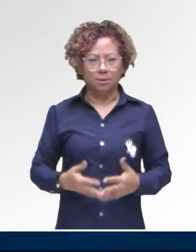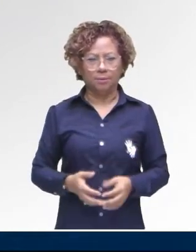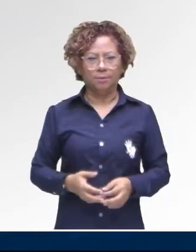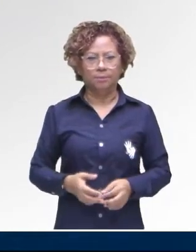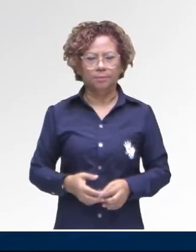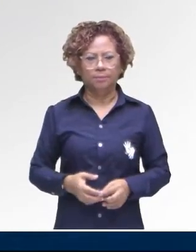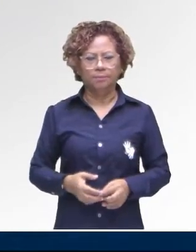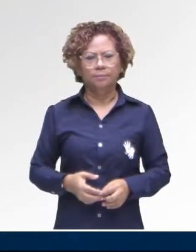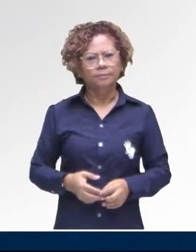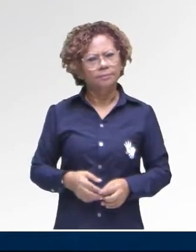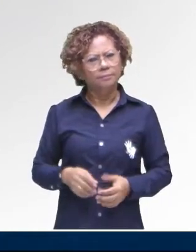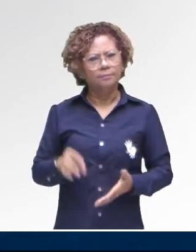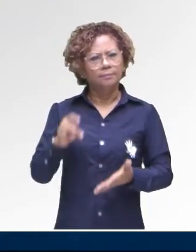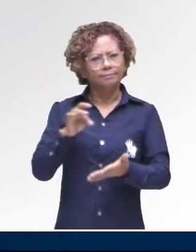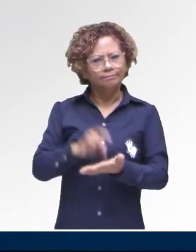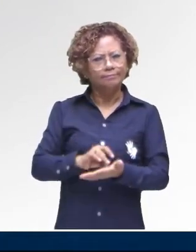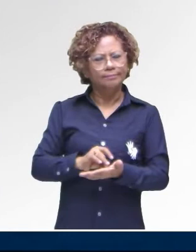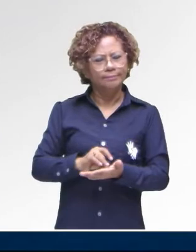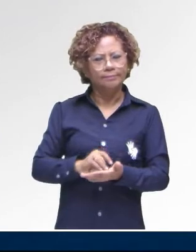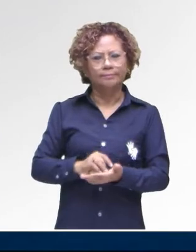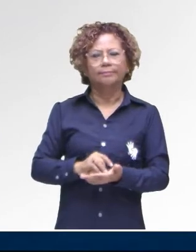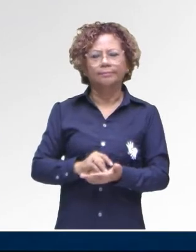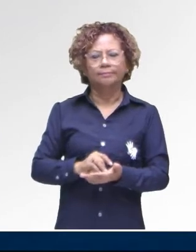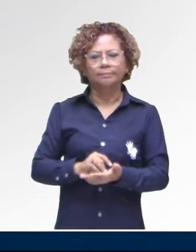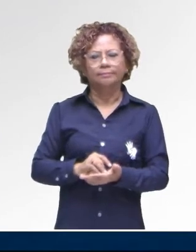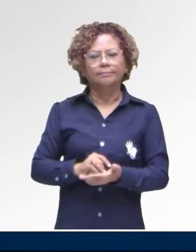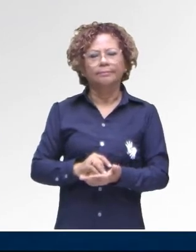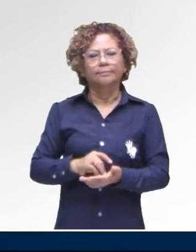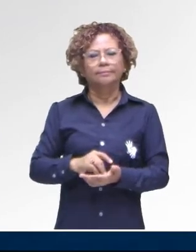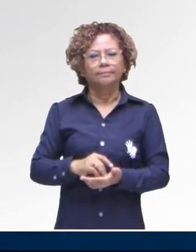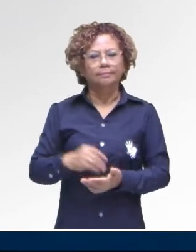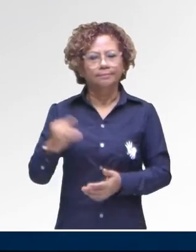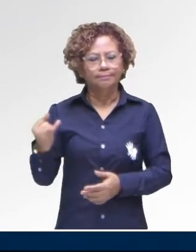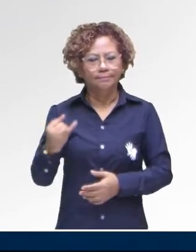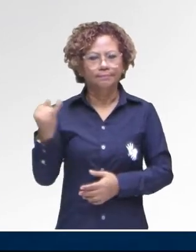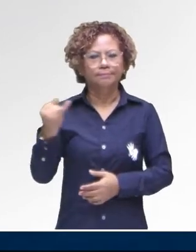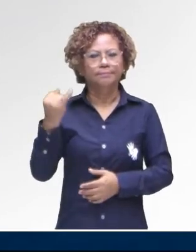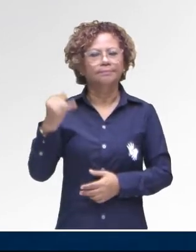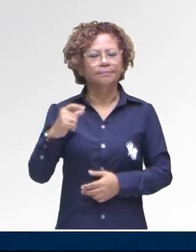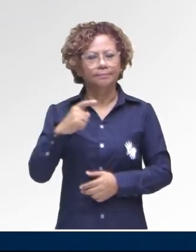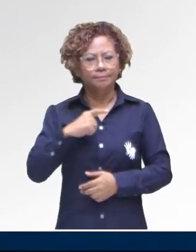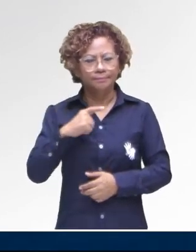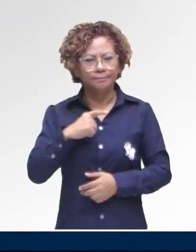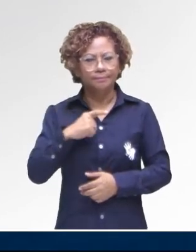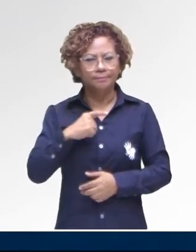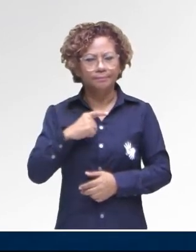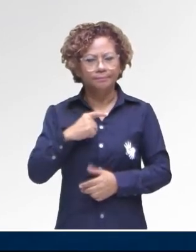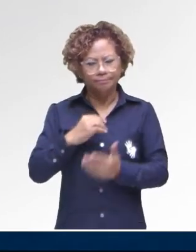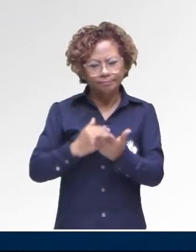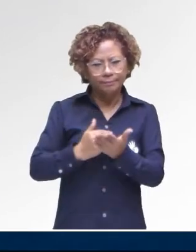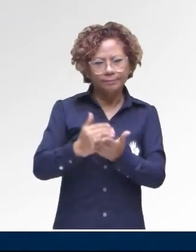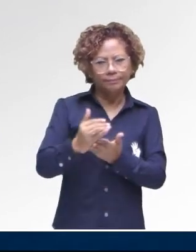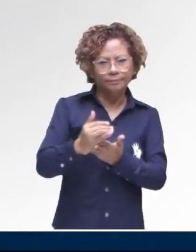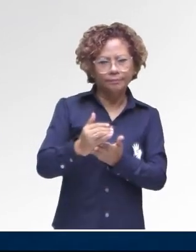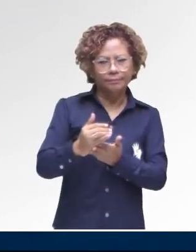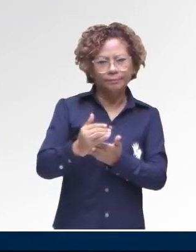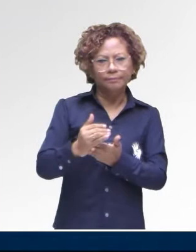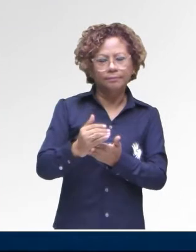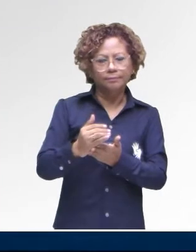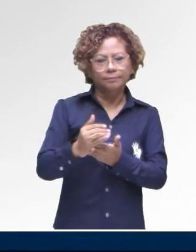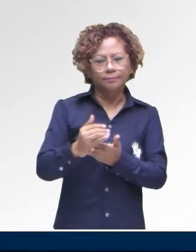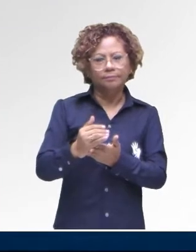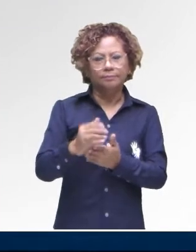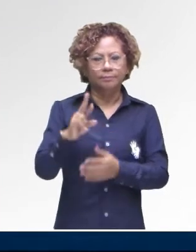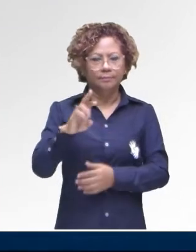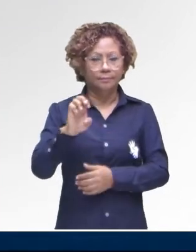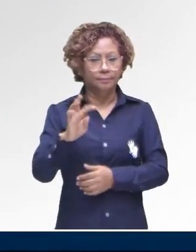das dimensões necessárias para a existência de uma reta, assinale a